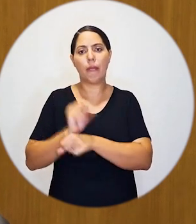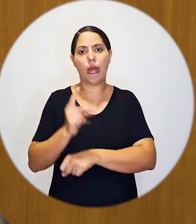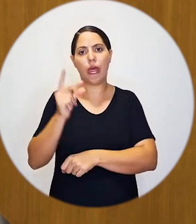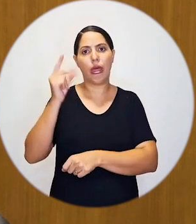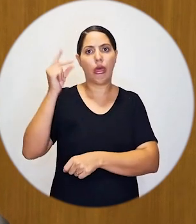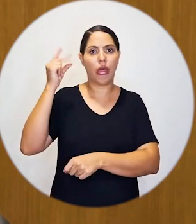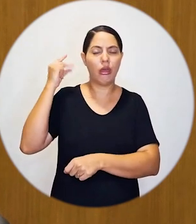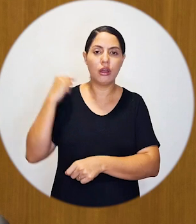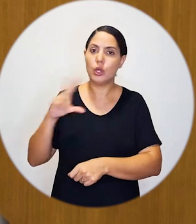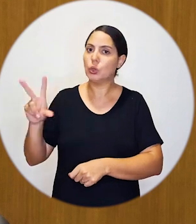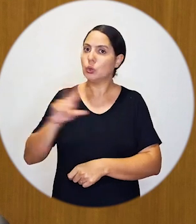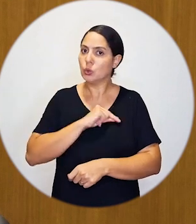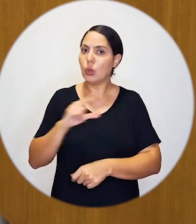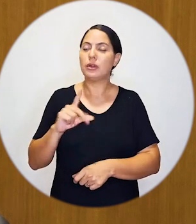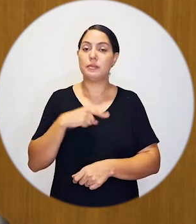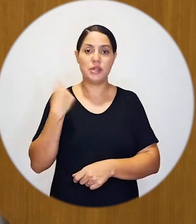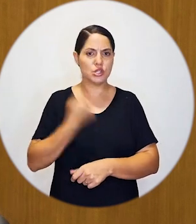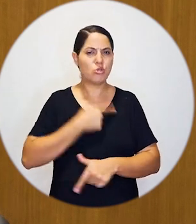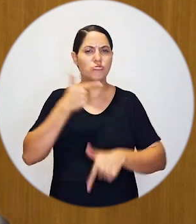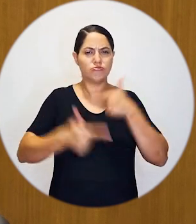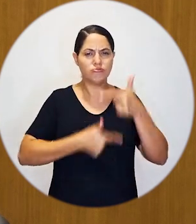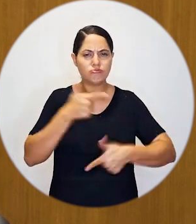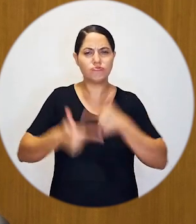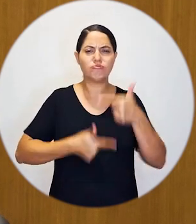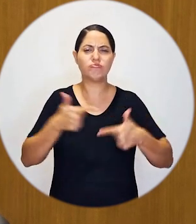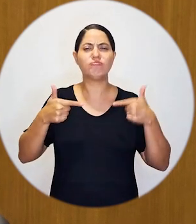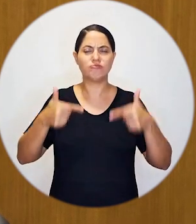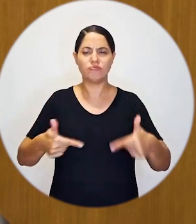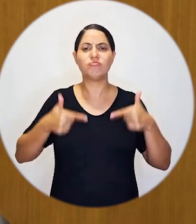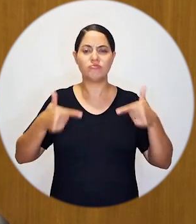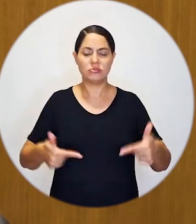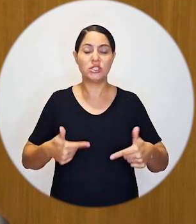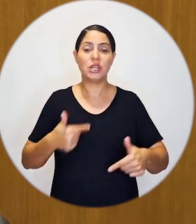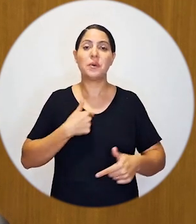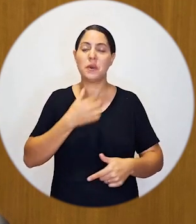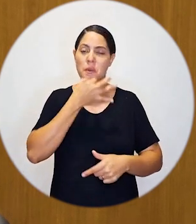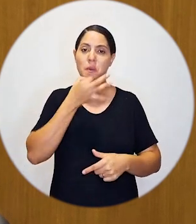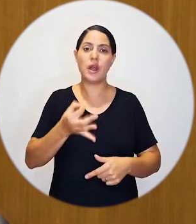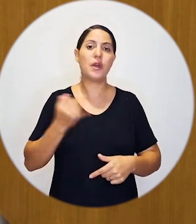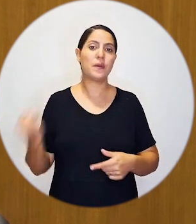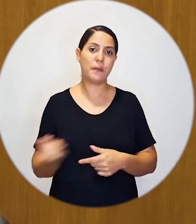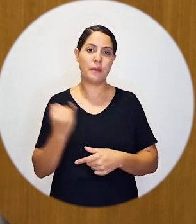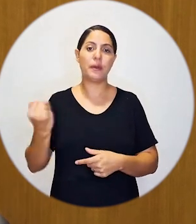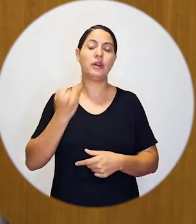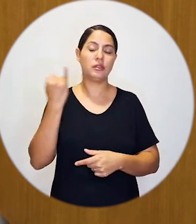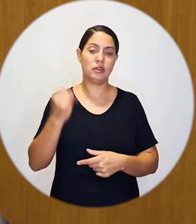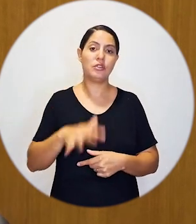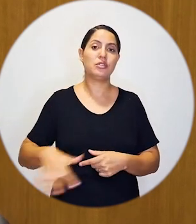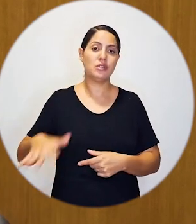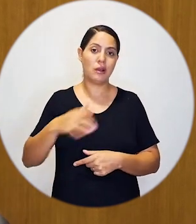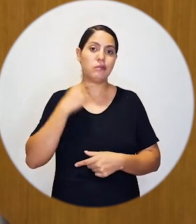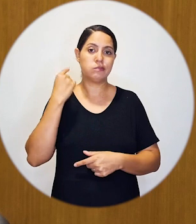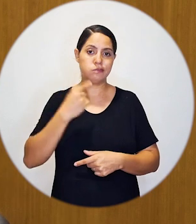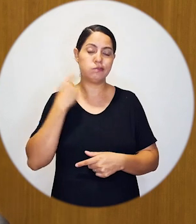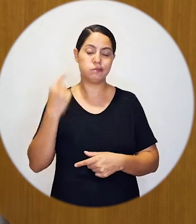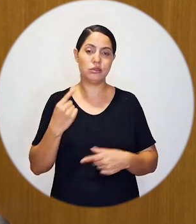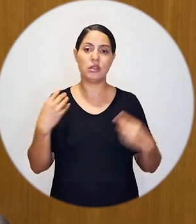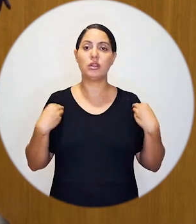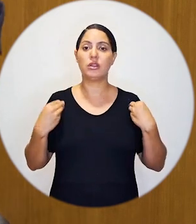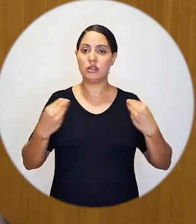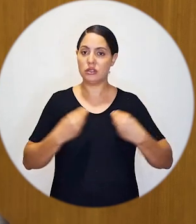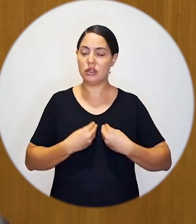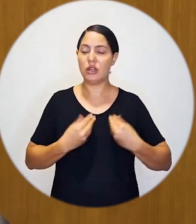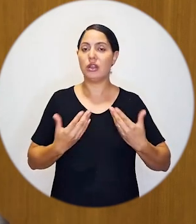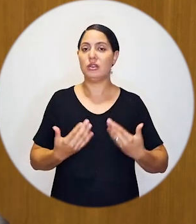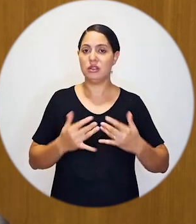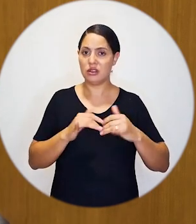uma concentração de forças. Nesse ponto eu acho muito importante eu ter vindo da advocacia, porque o que o magistrado chama de periculum